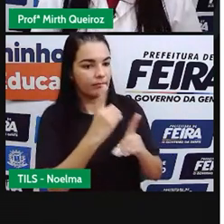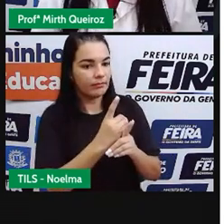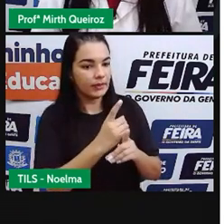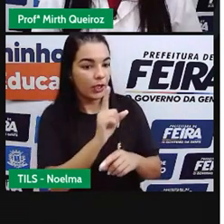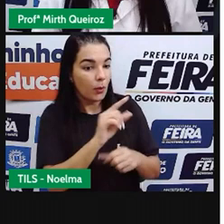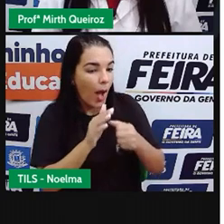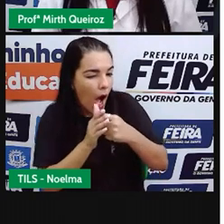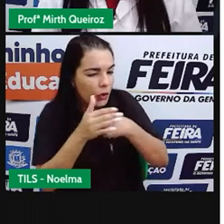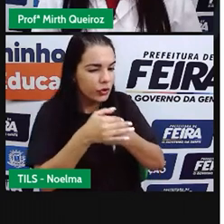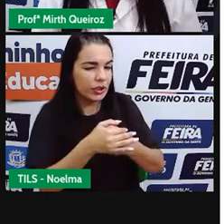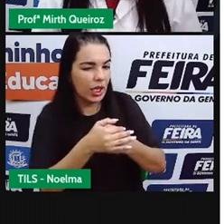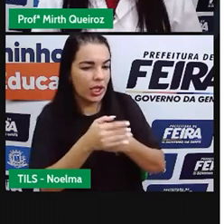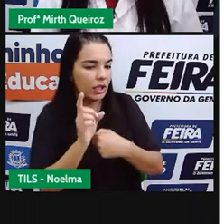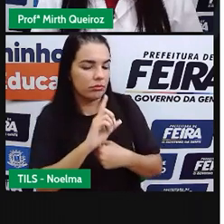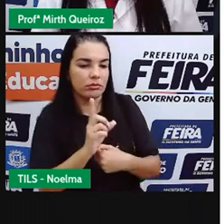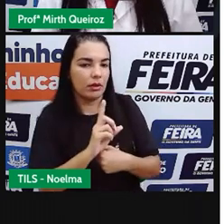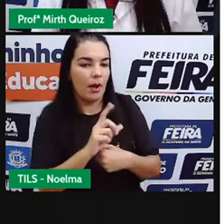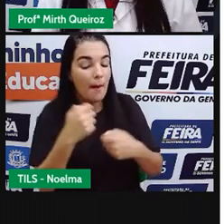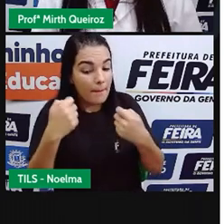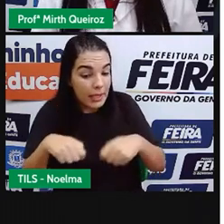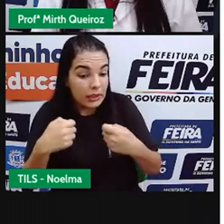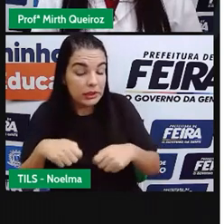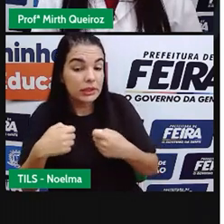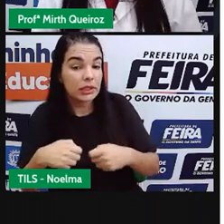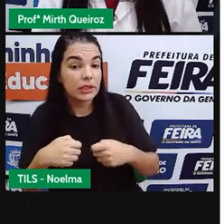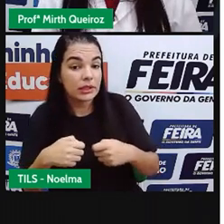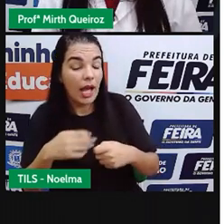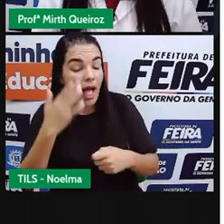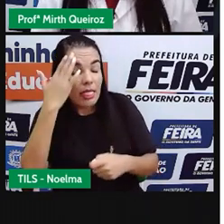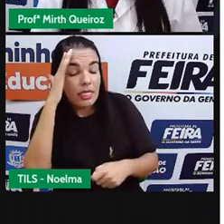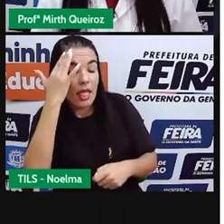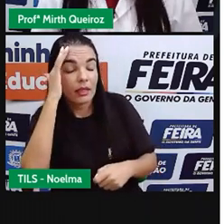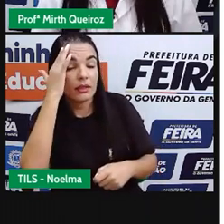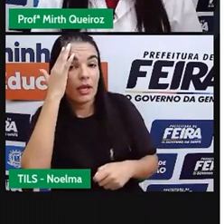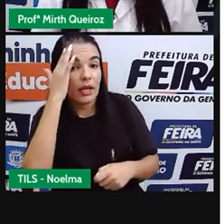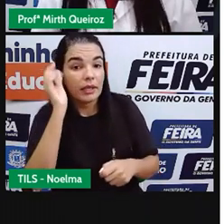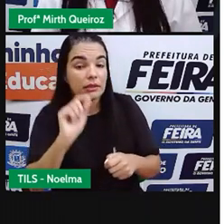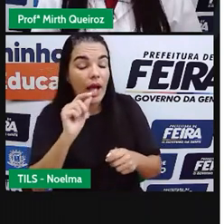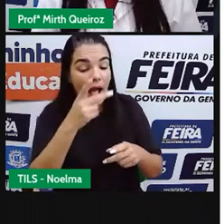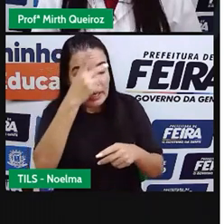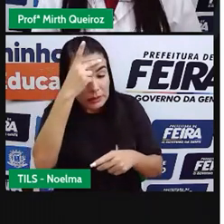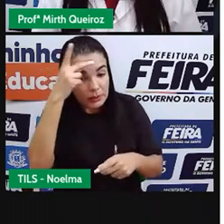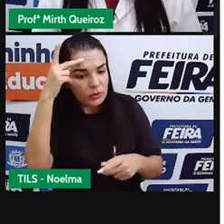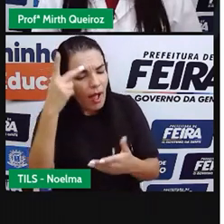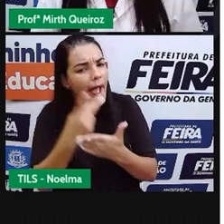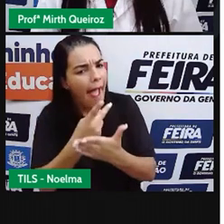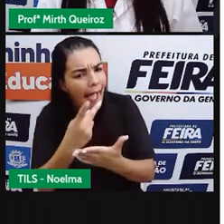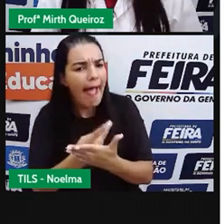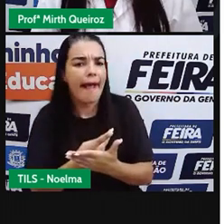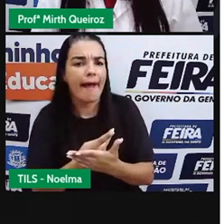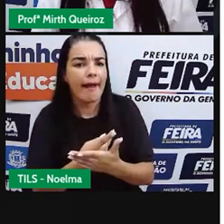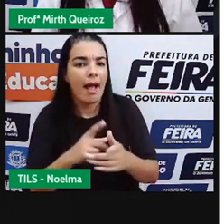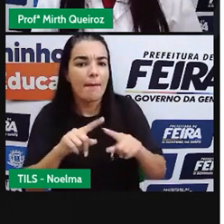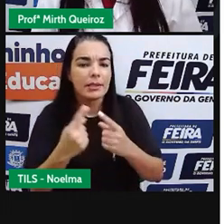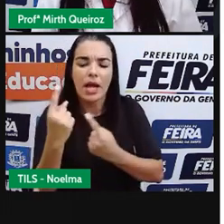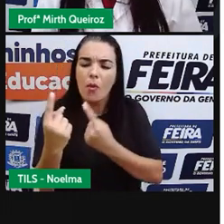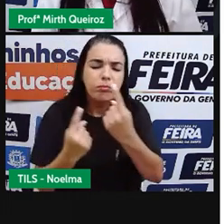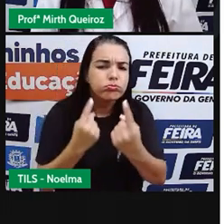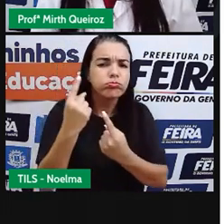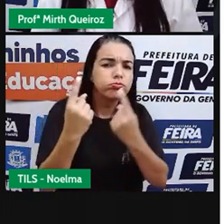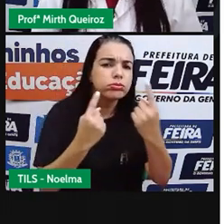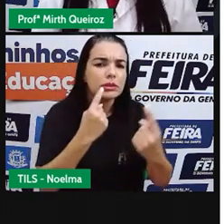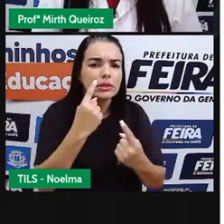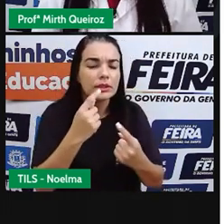se esconder deles. Precisa entender que as pessoas erram. Algumas